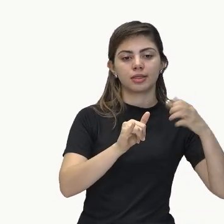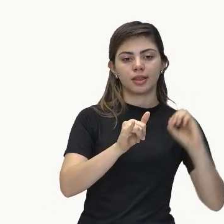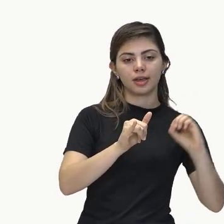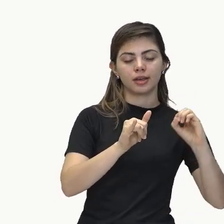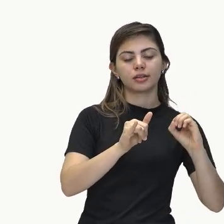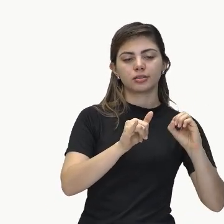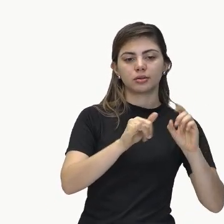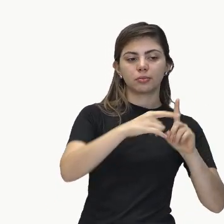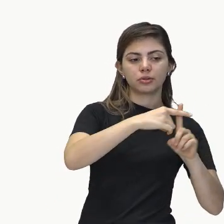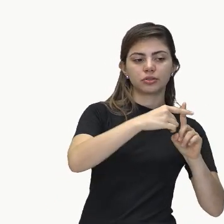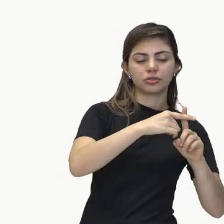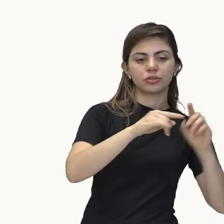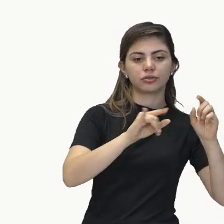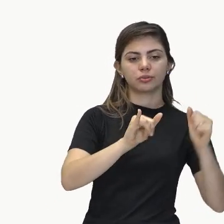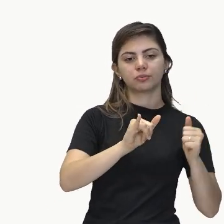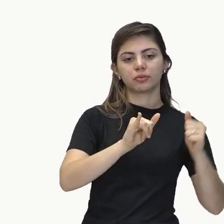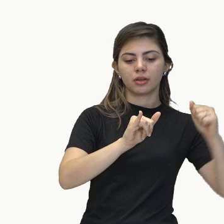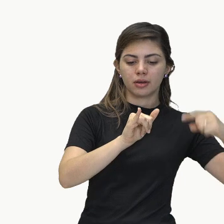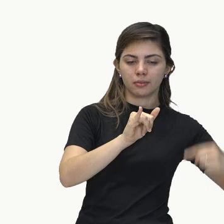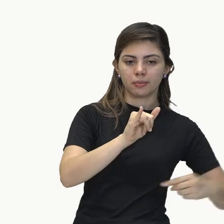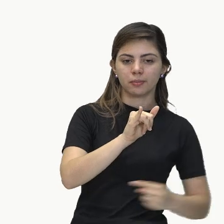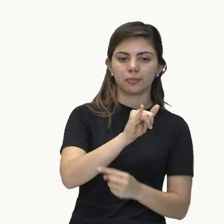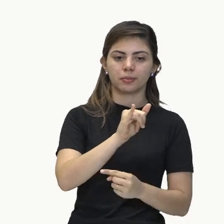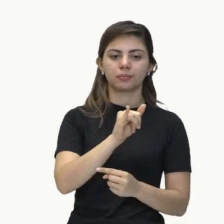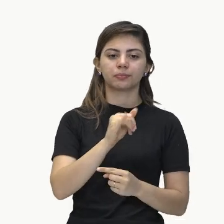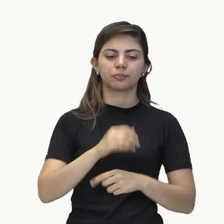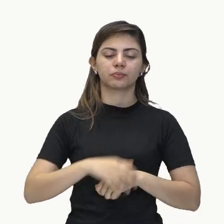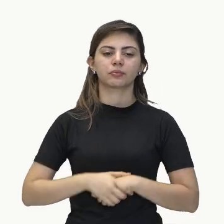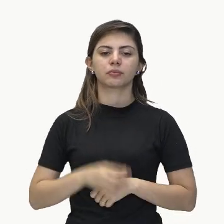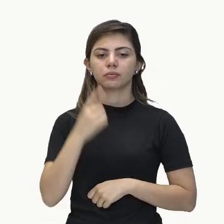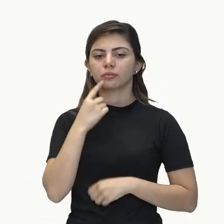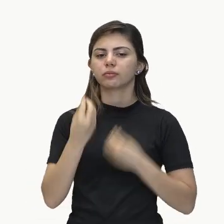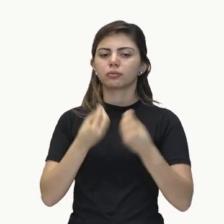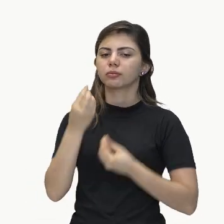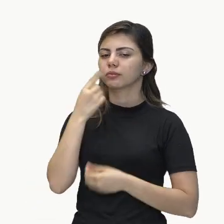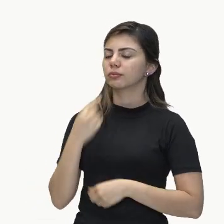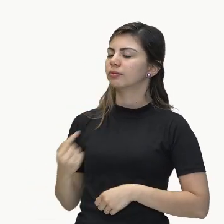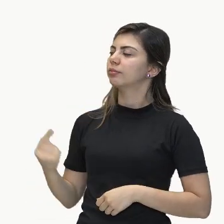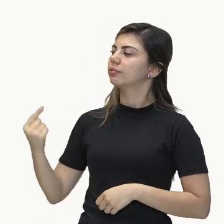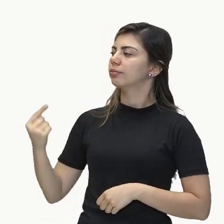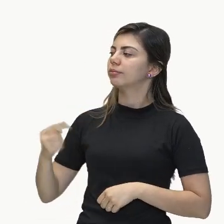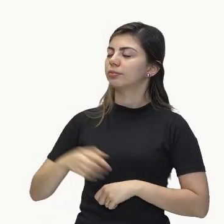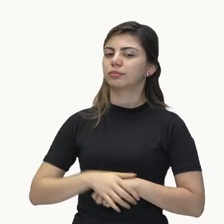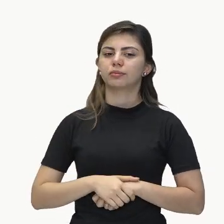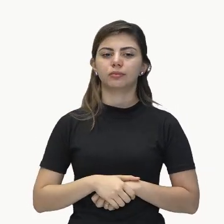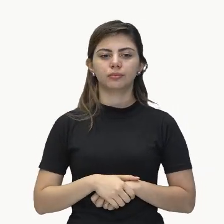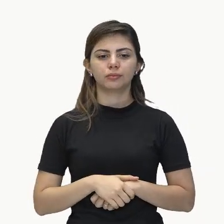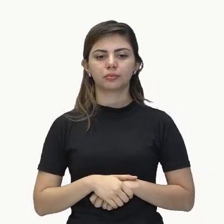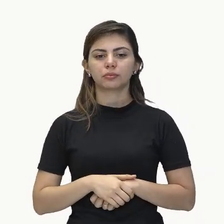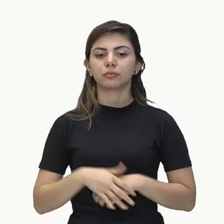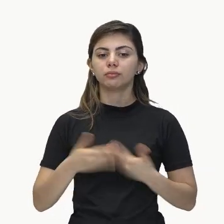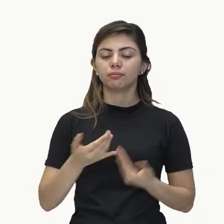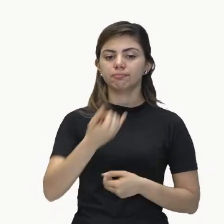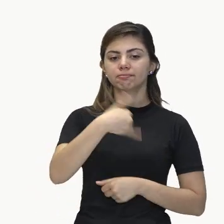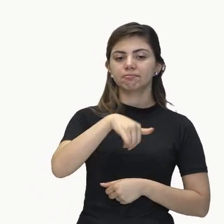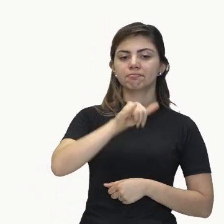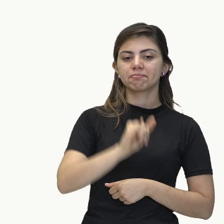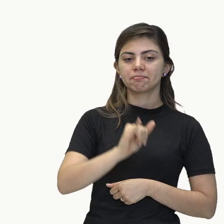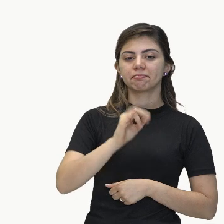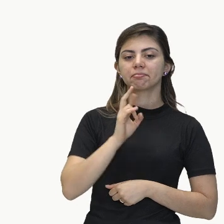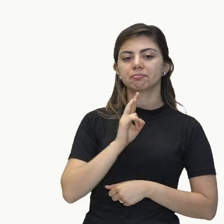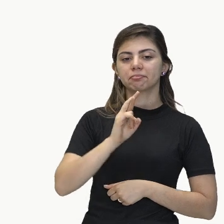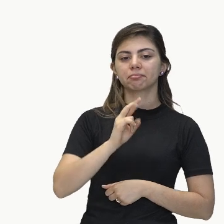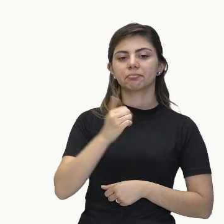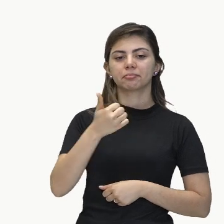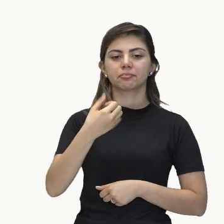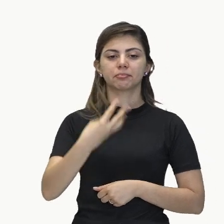para o outro lado com a operação inversa. Então, y será igual a 13